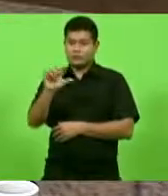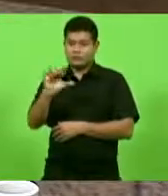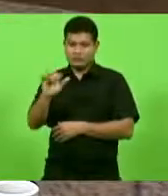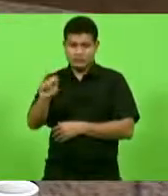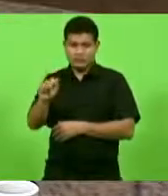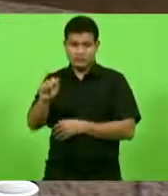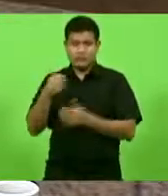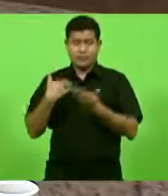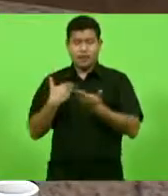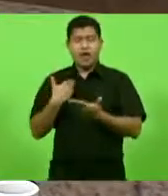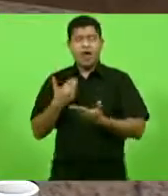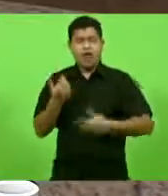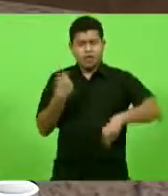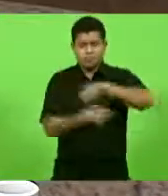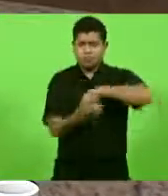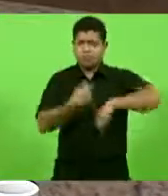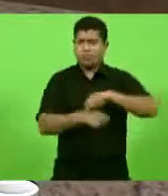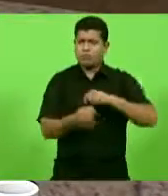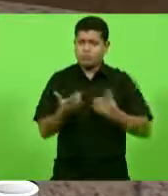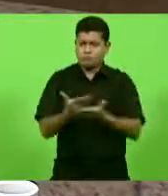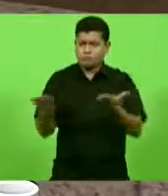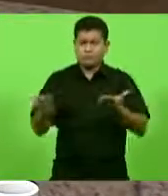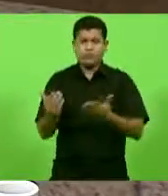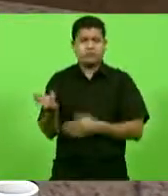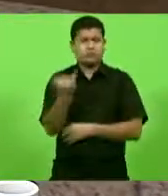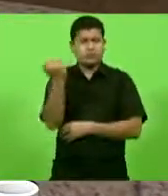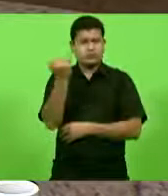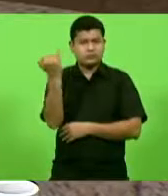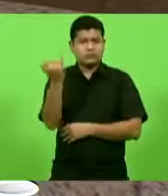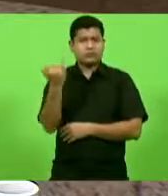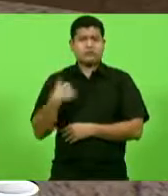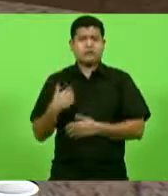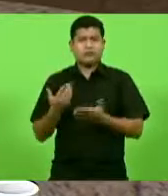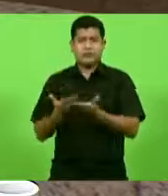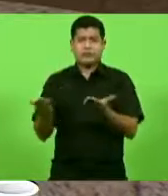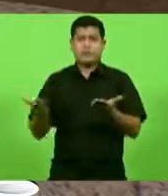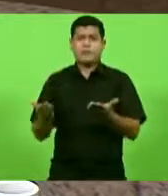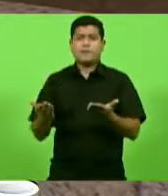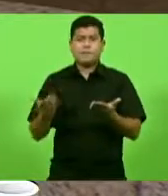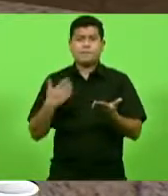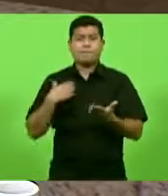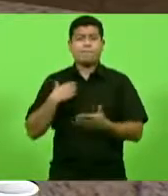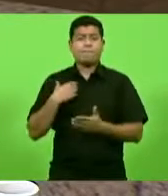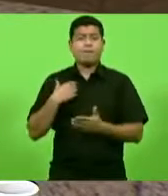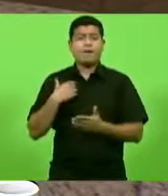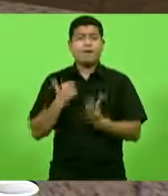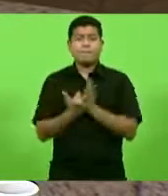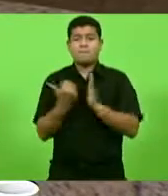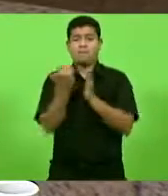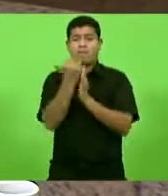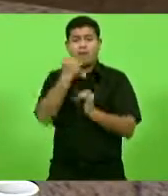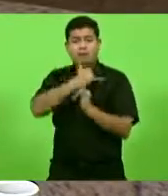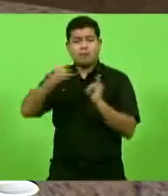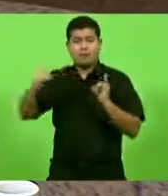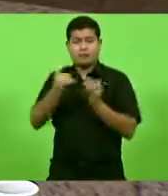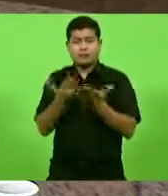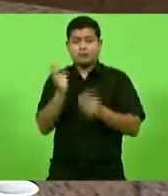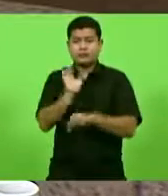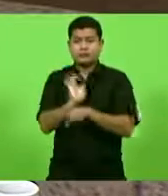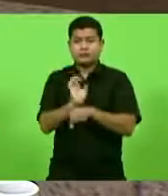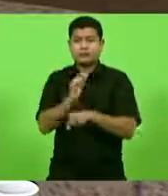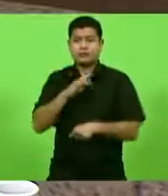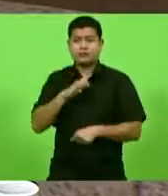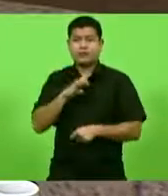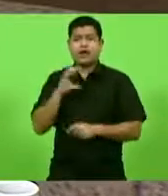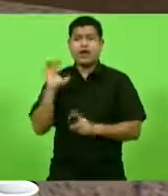o Estado. Entendo, deputado Berlanda, que mais de metade do Estado hoje tem alguma influência